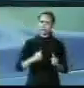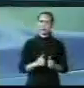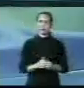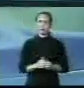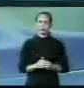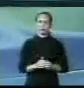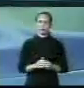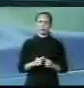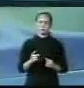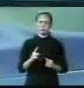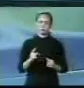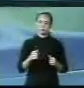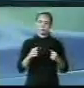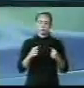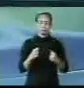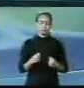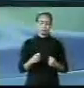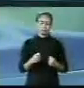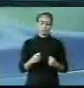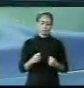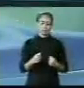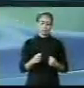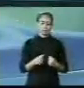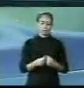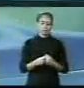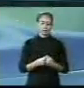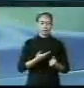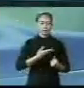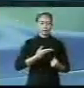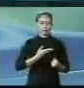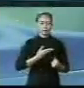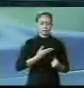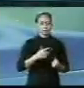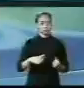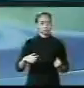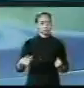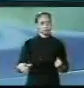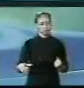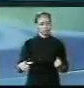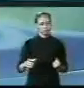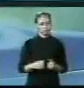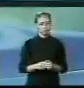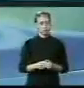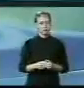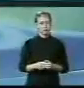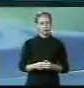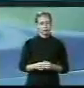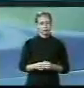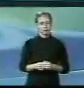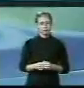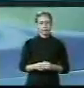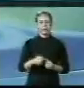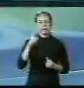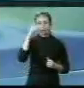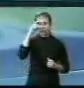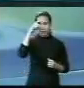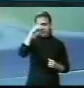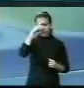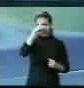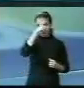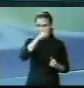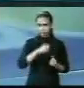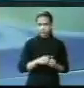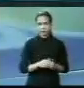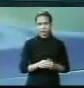está trabalhando ali no dia a dia, vai ser complicado. Né? Realmente vai ser complicado. Então, veja só. Toda essa história